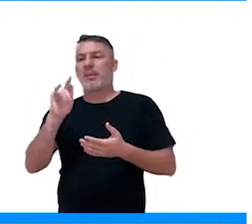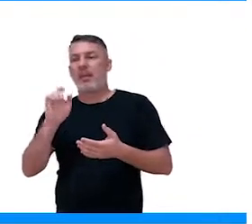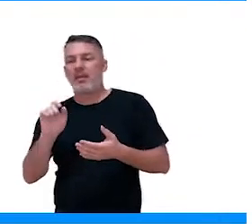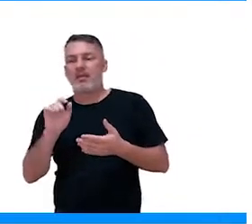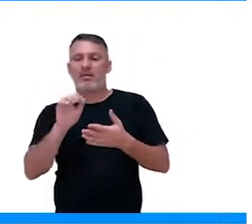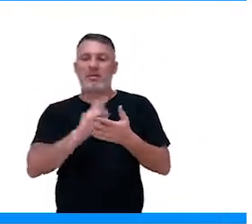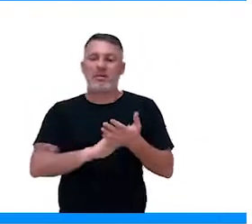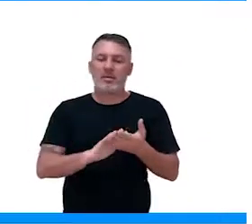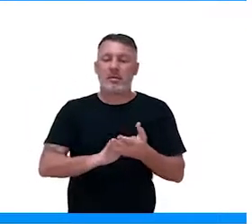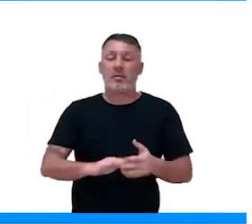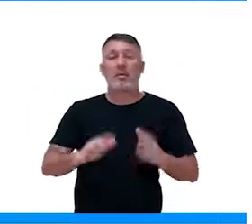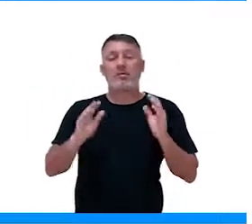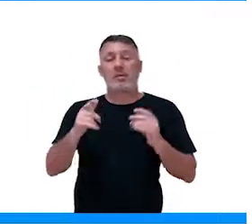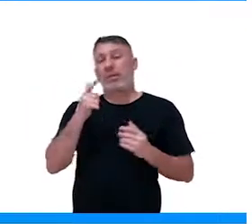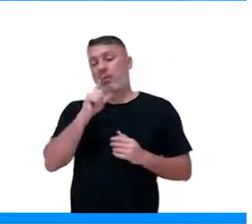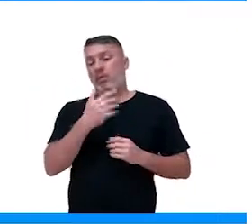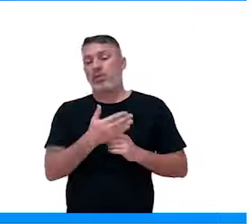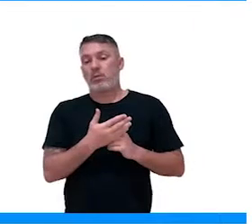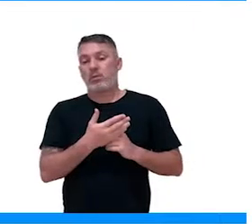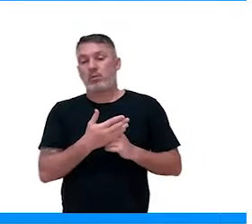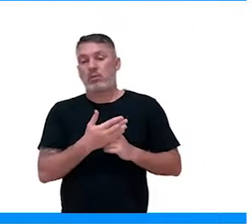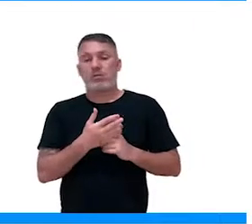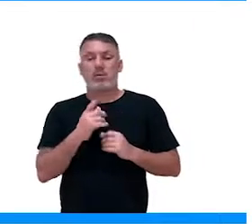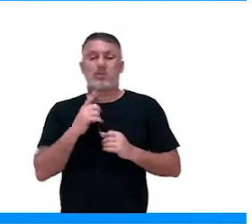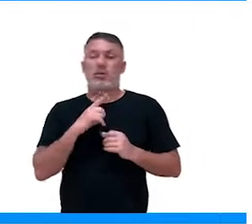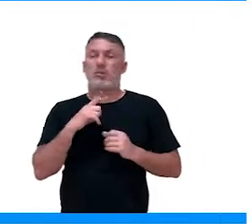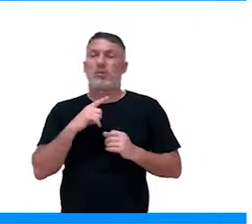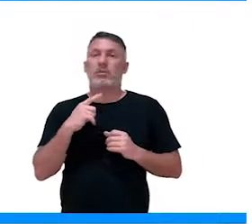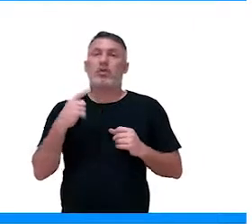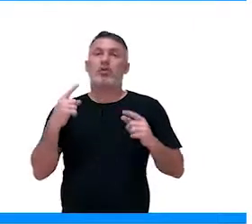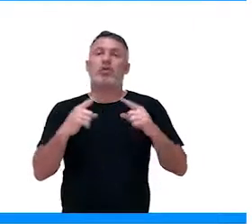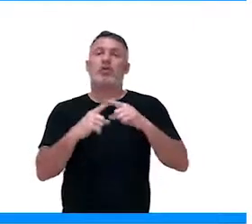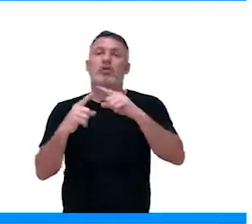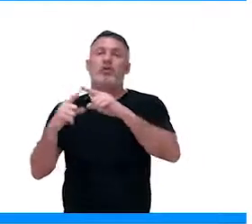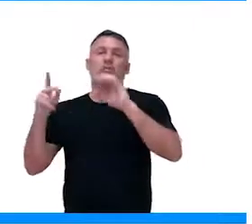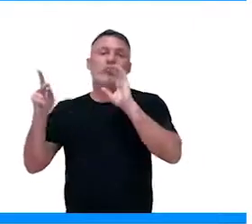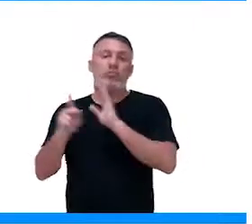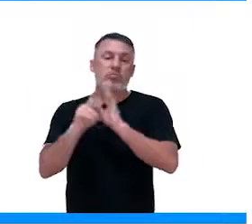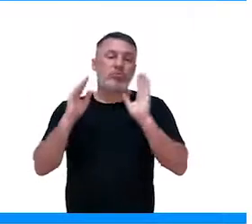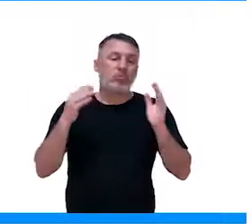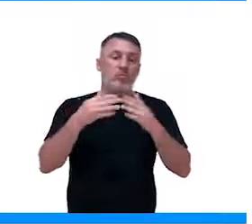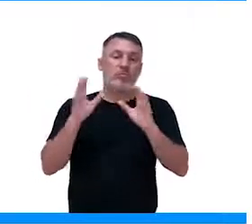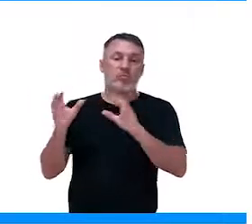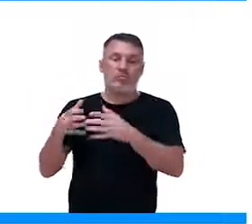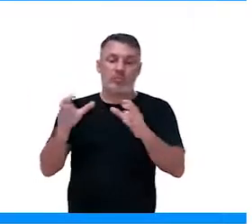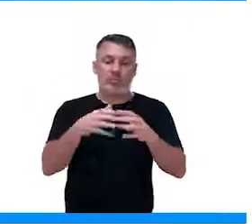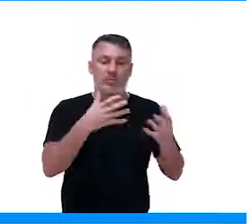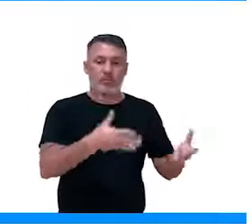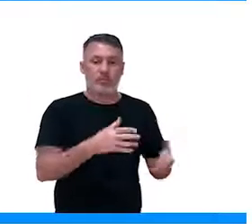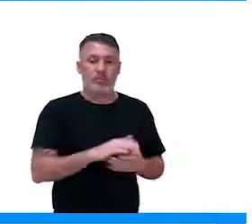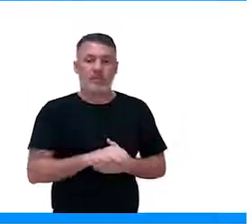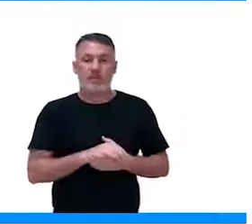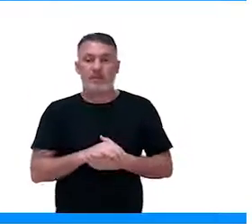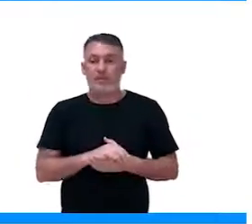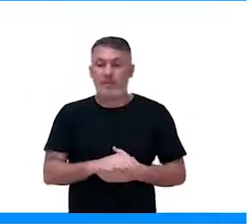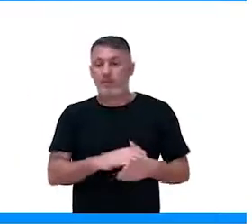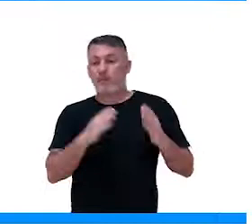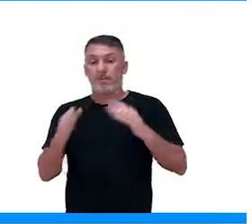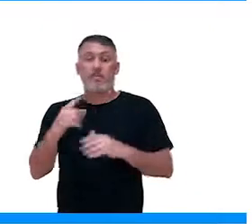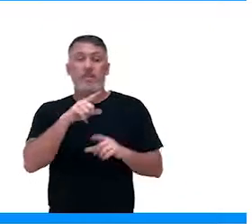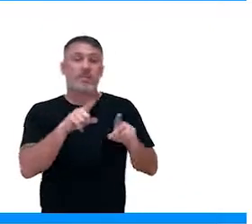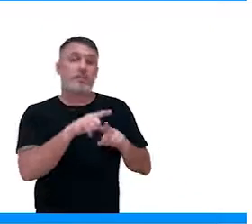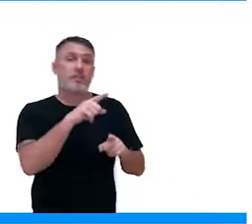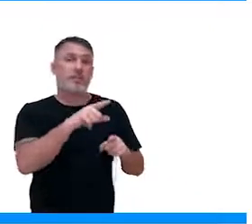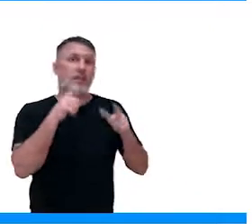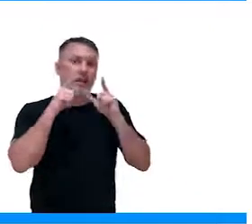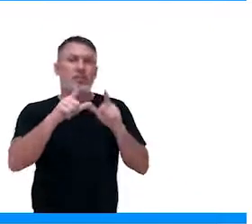Braille, mas é uma língua como outra qualquer, especial para um determinado grupo. Aqui é